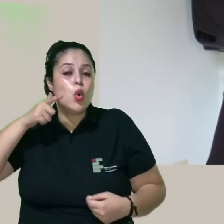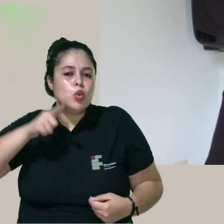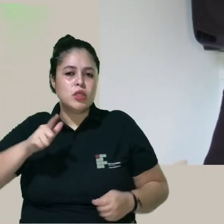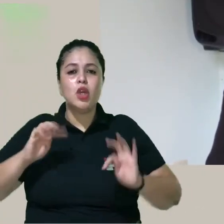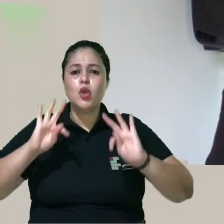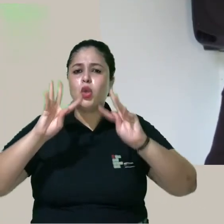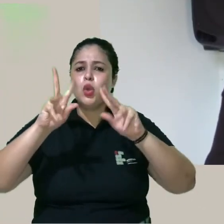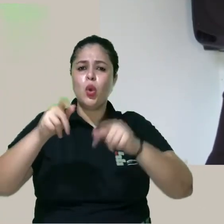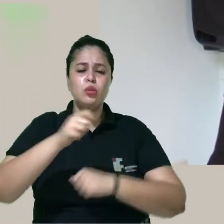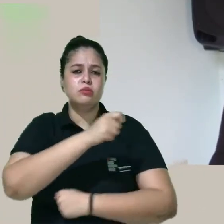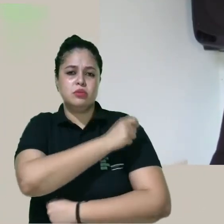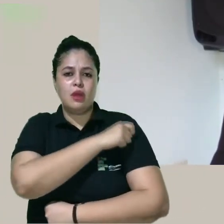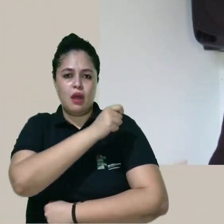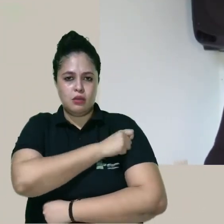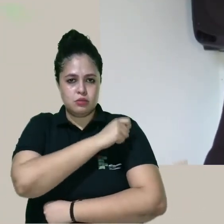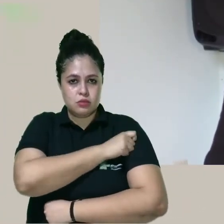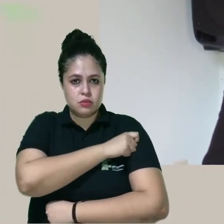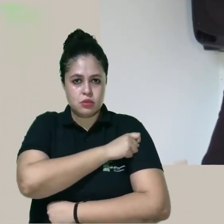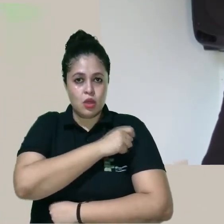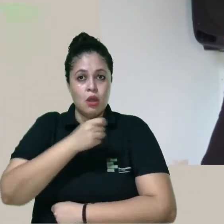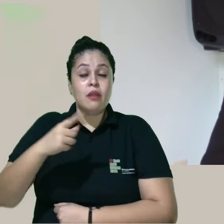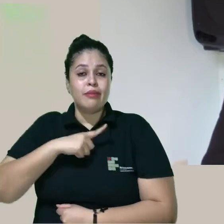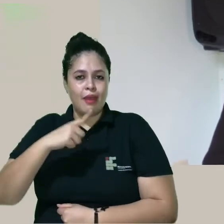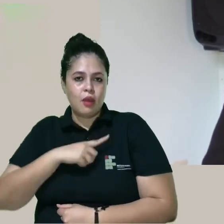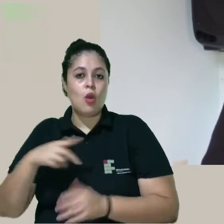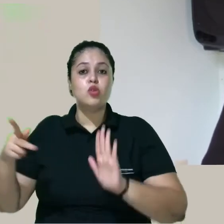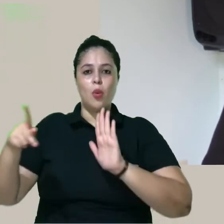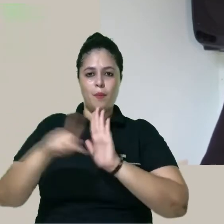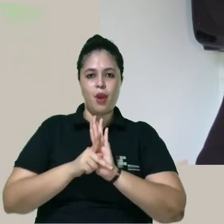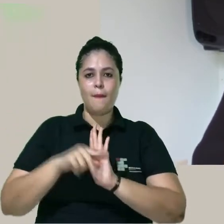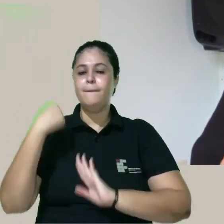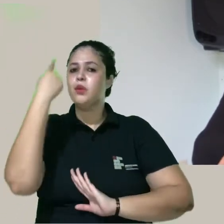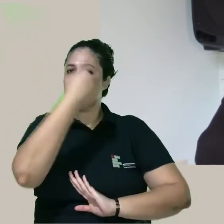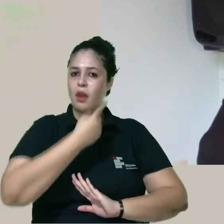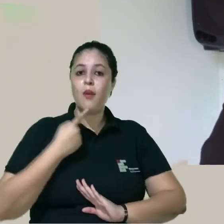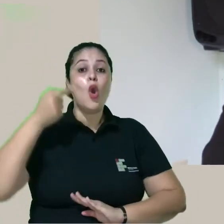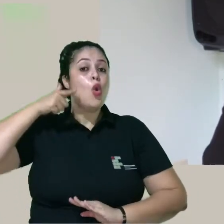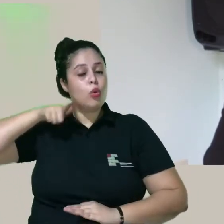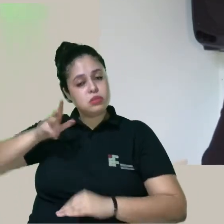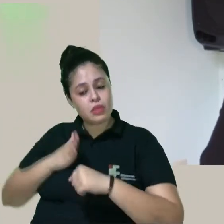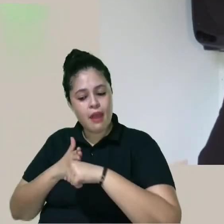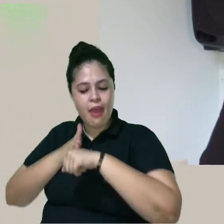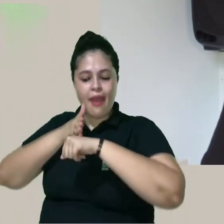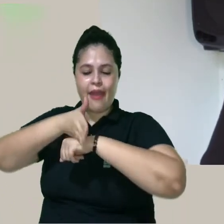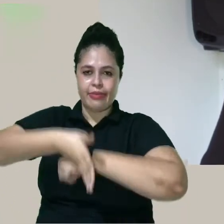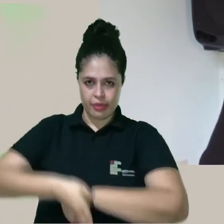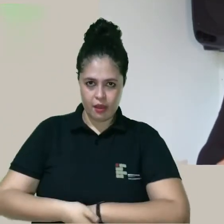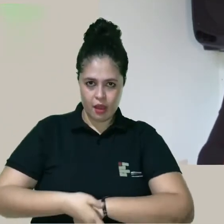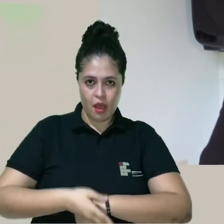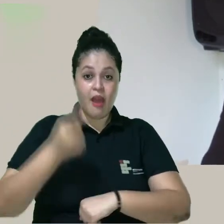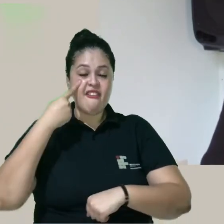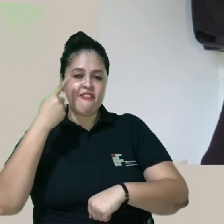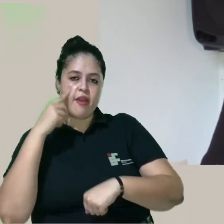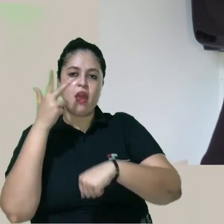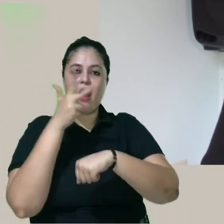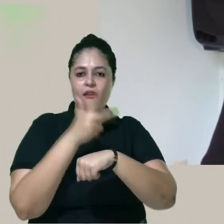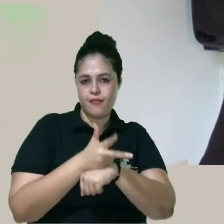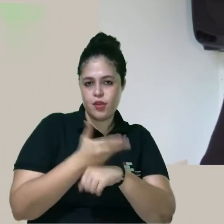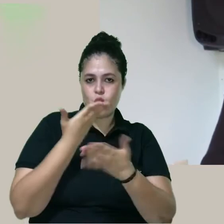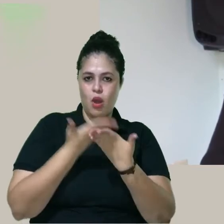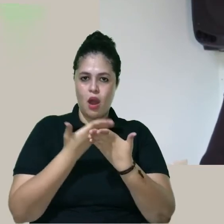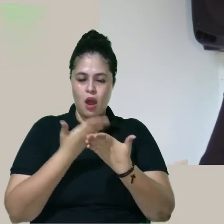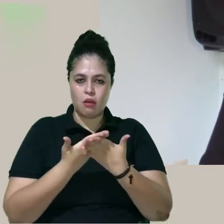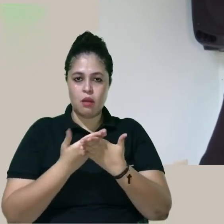que todos os alunos, a seu tempo, consigam acessar os materiais, acessar as